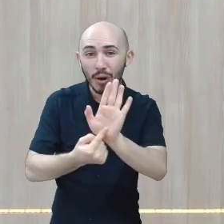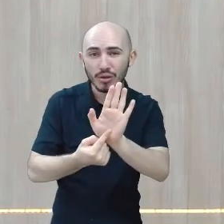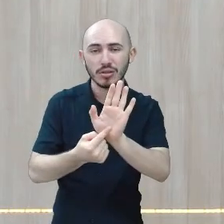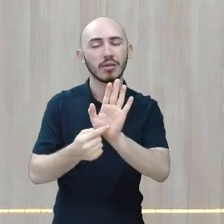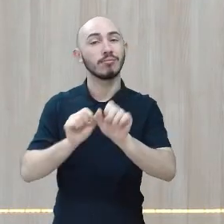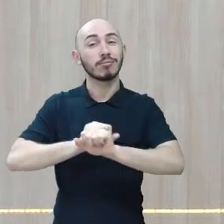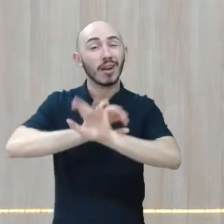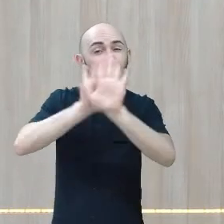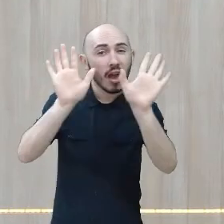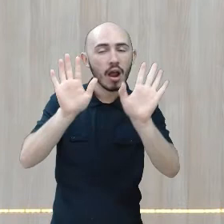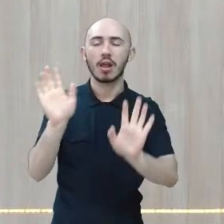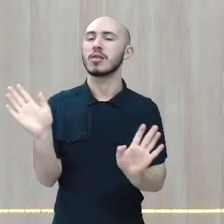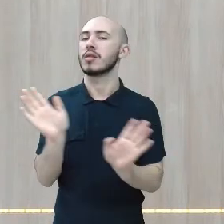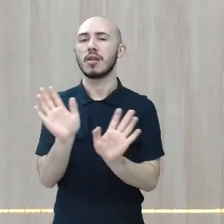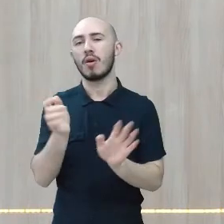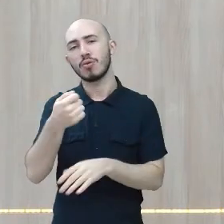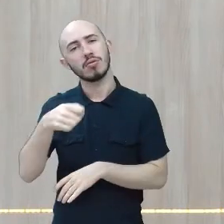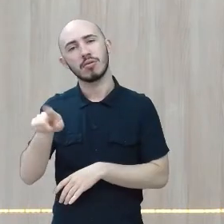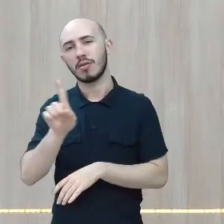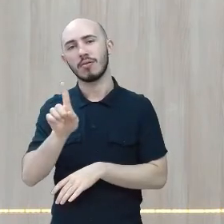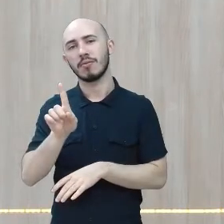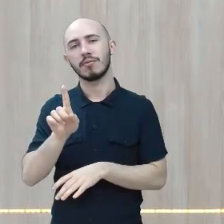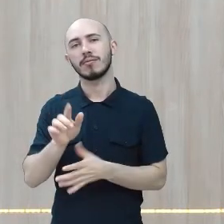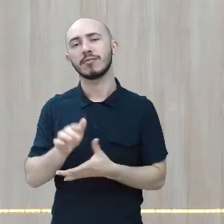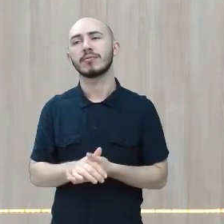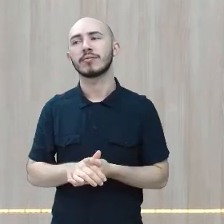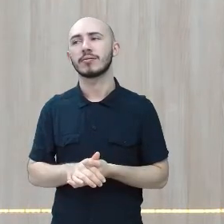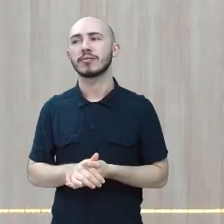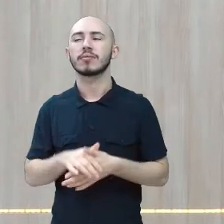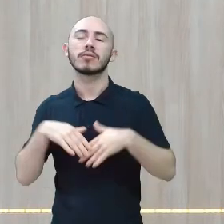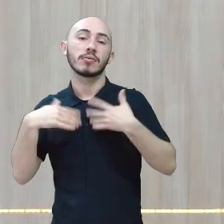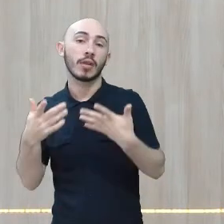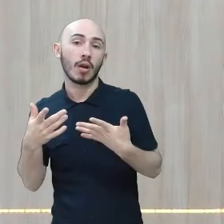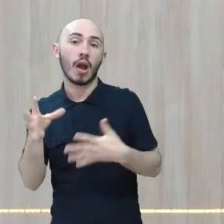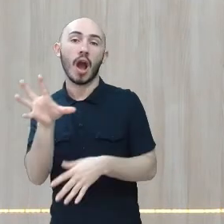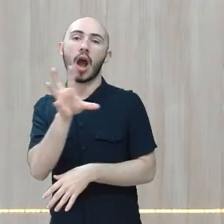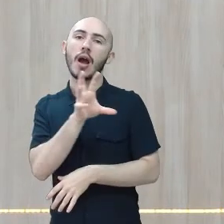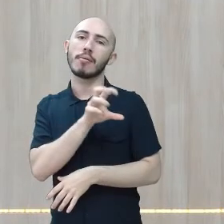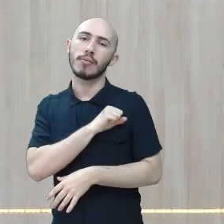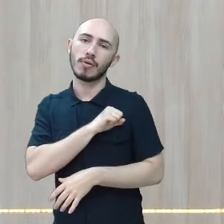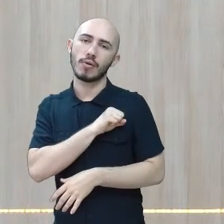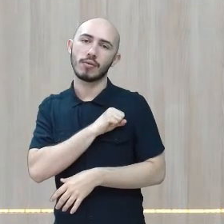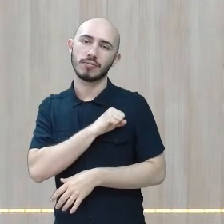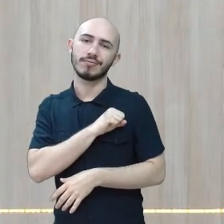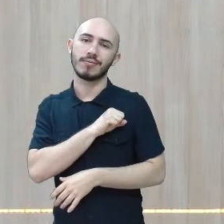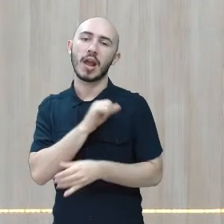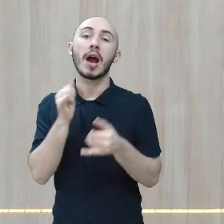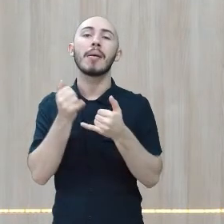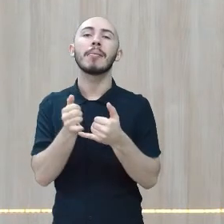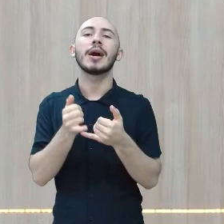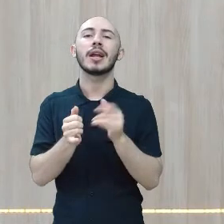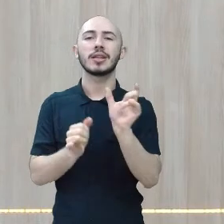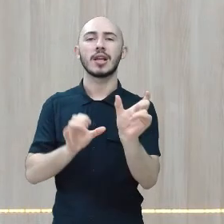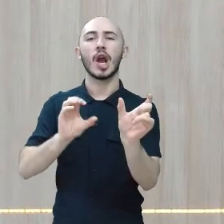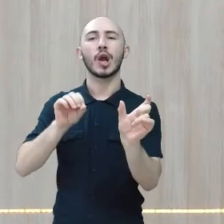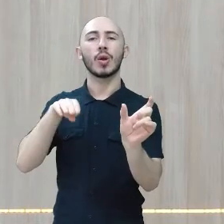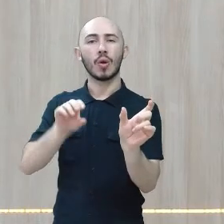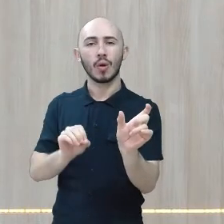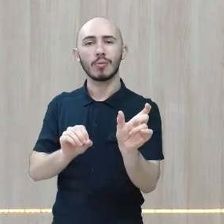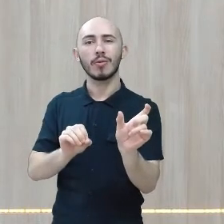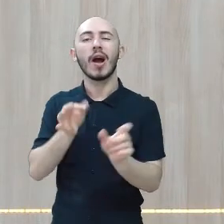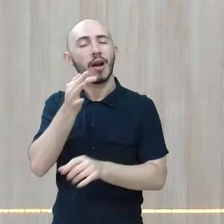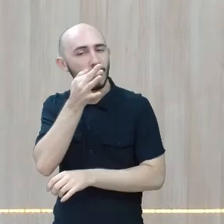não é? Claro, o amor é uma flor, não, o amor é como uma flor. Você percebe, não é? E aí